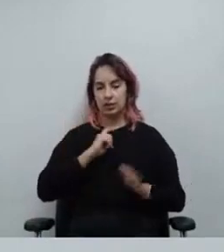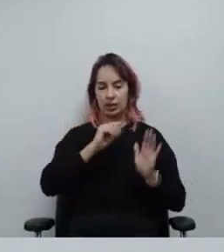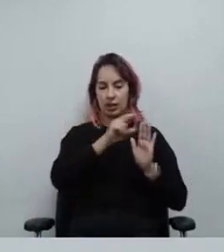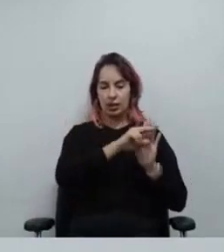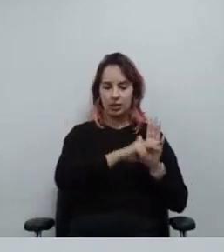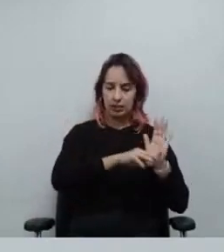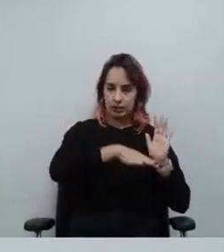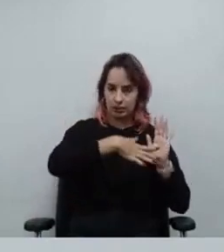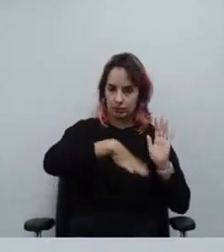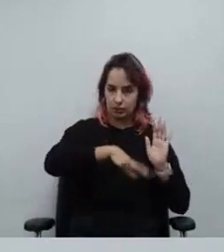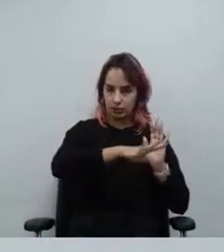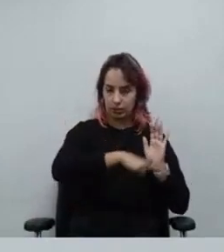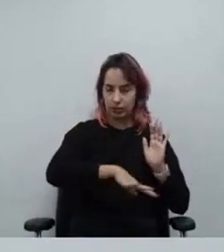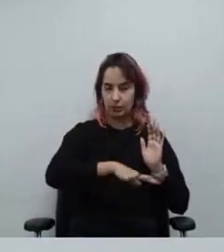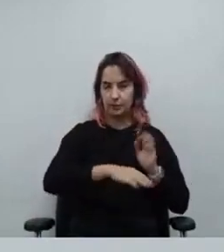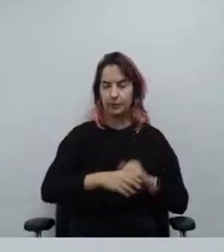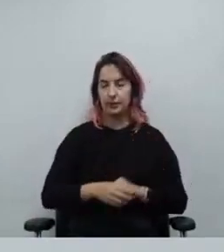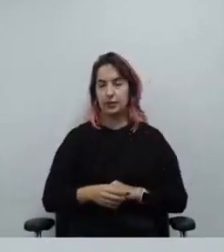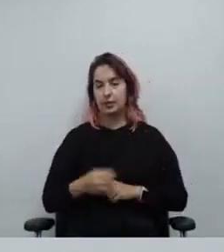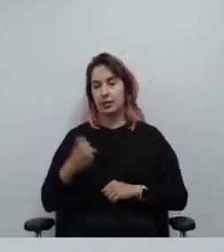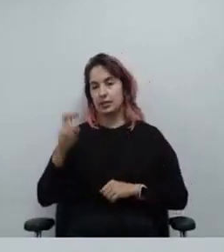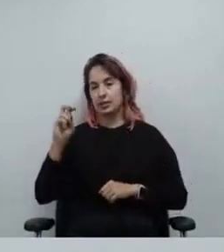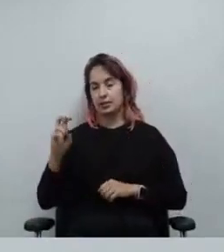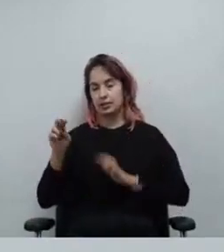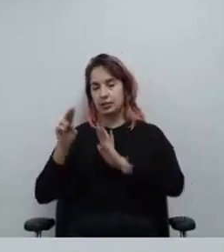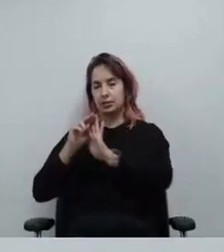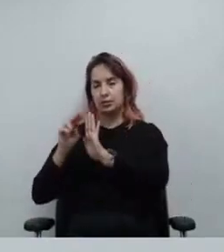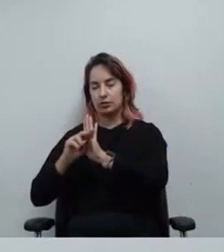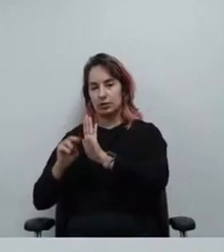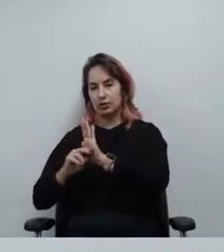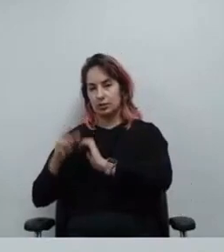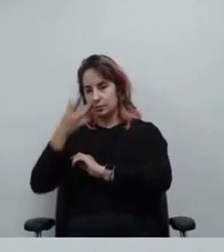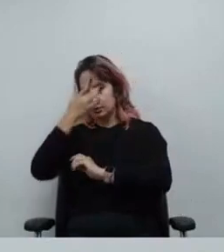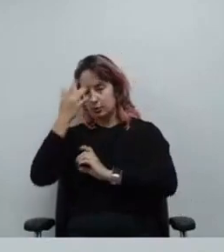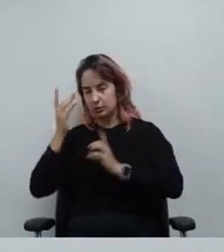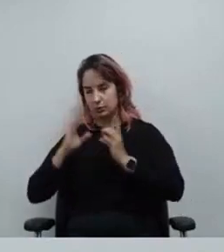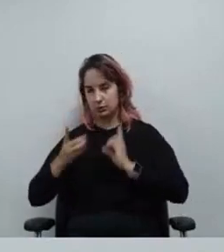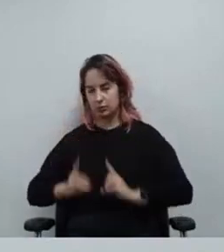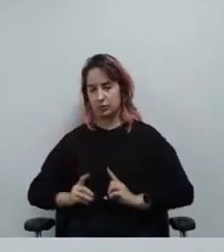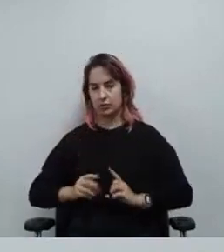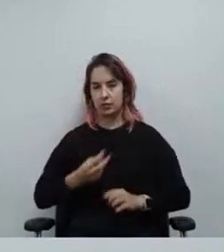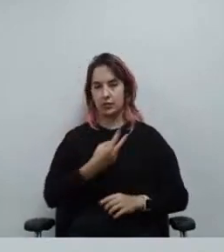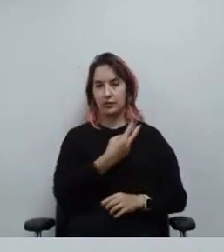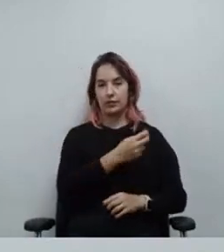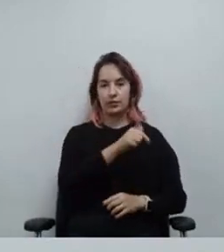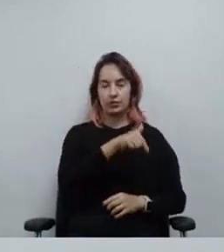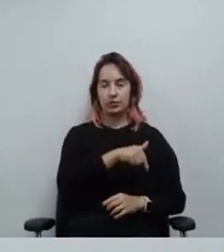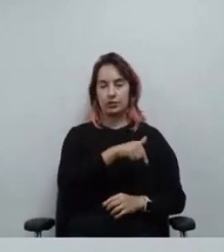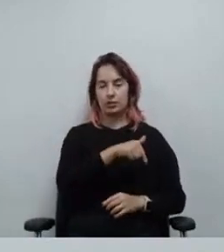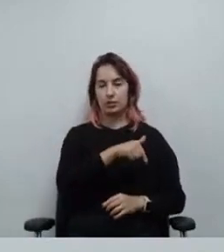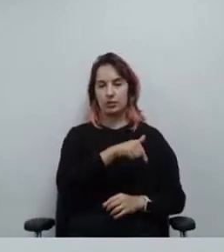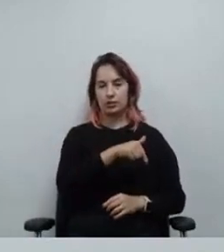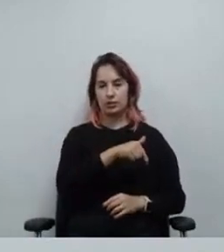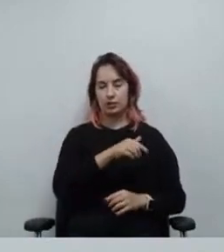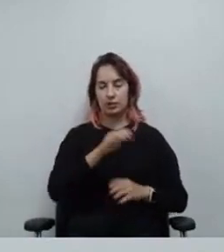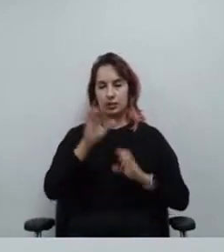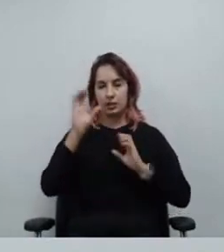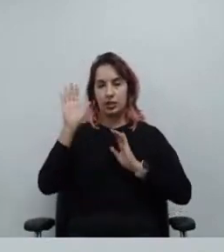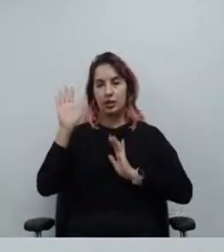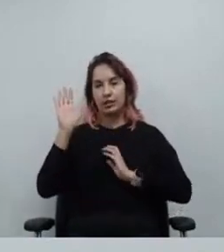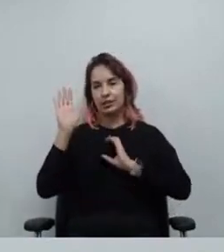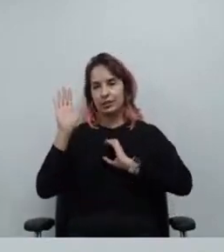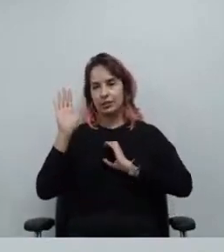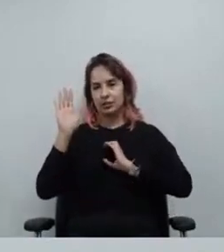geral, ampla concorrência, 5 na lista de candidatos com deficiência, 27 como candidatos